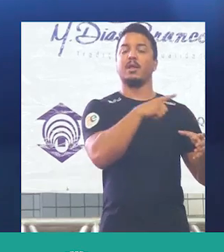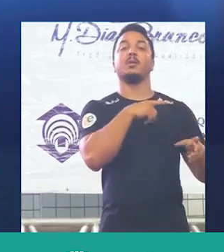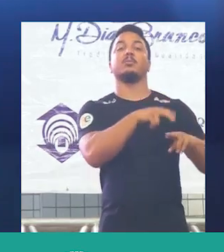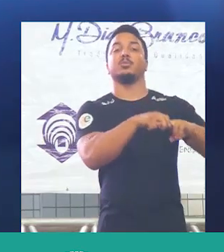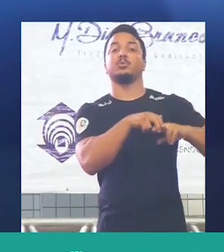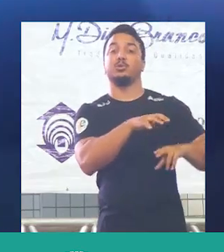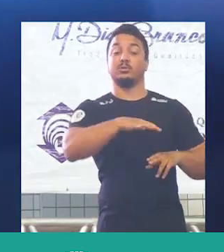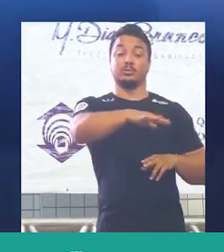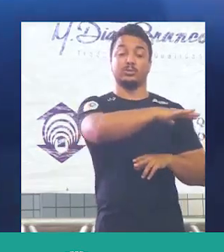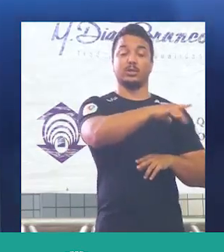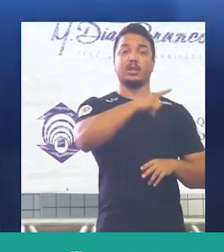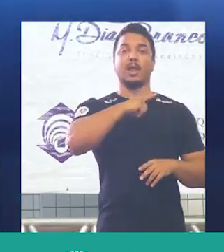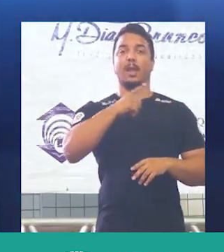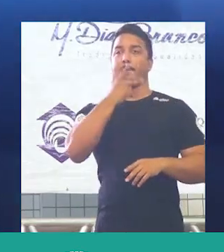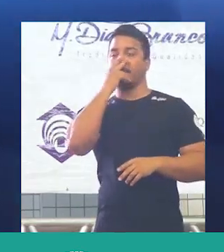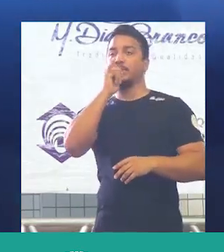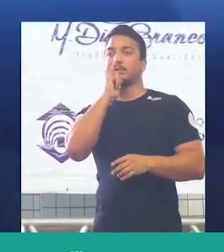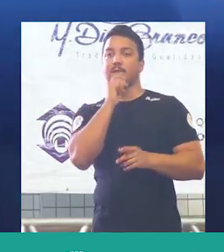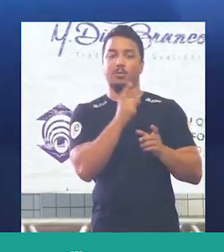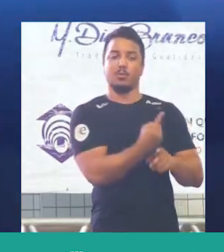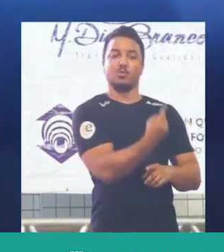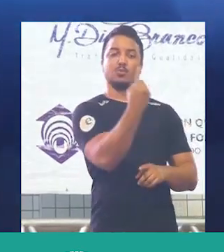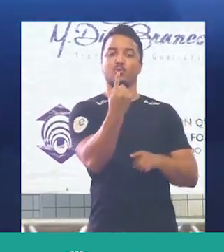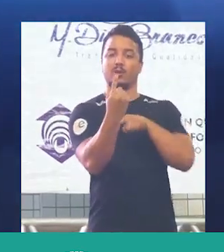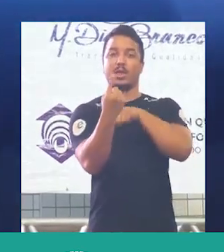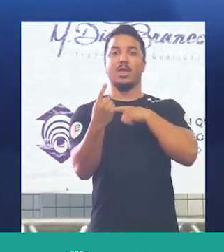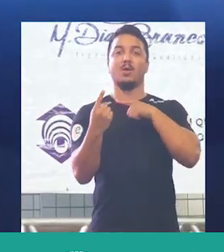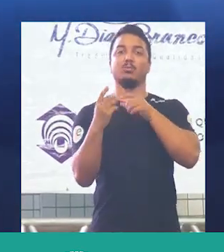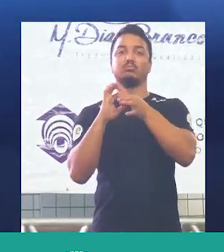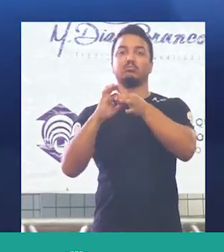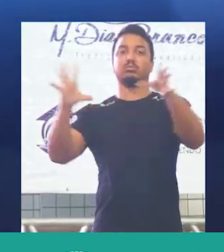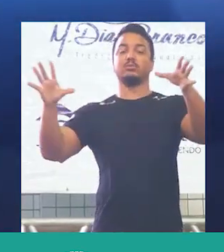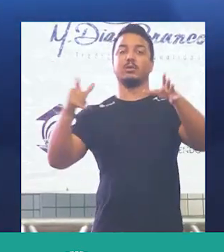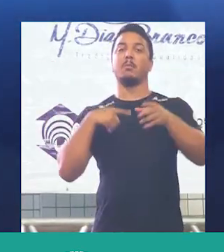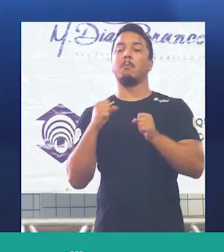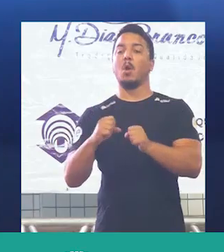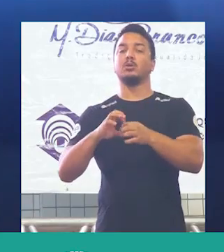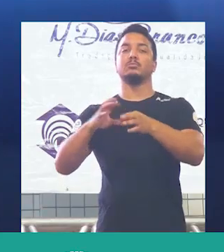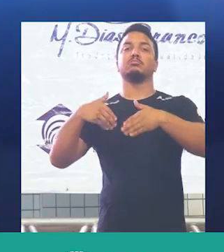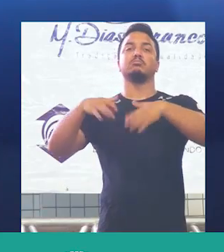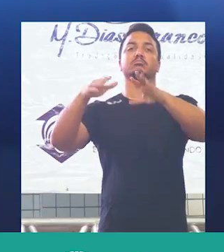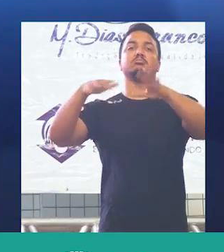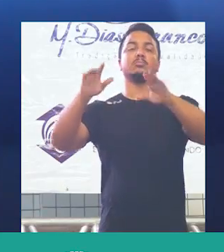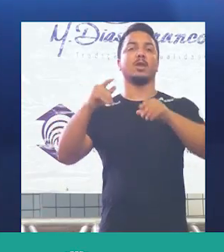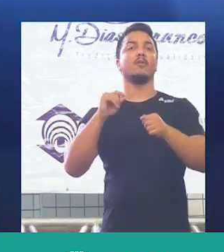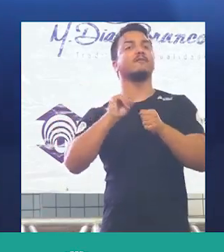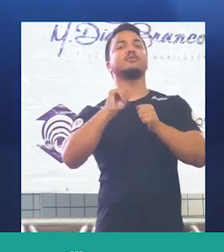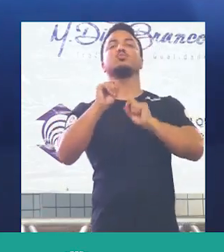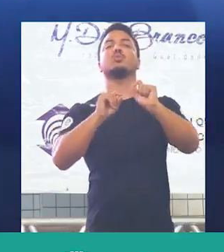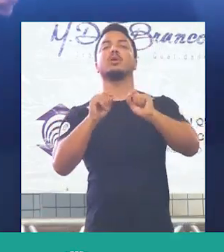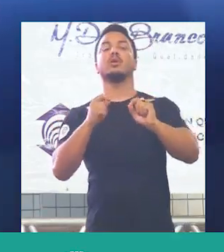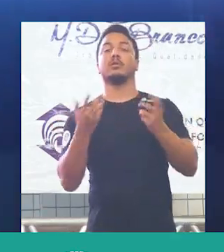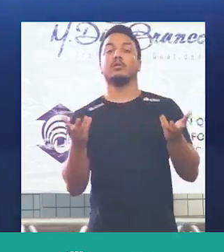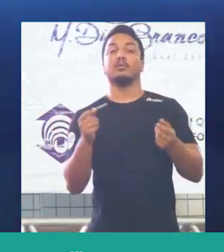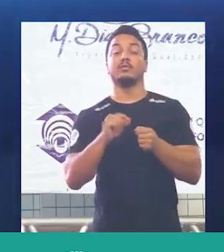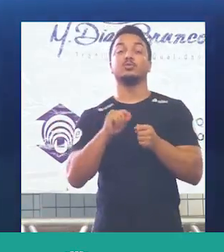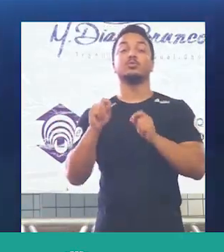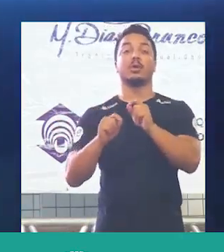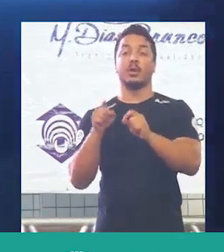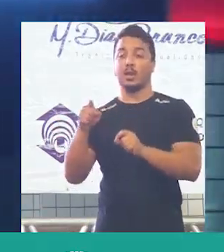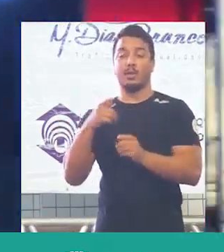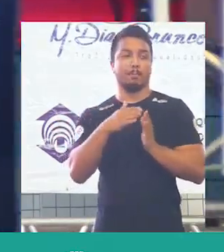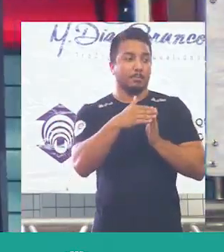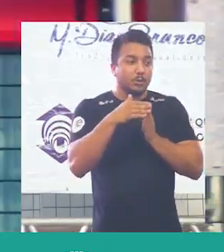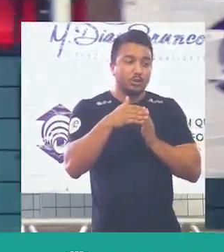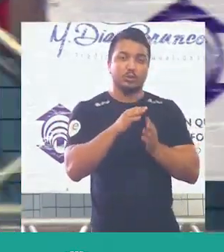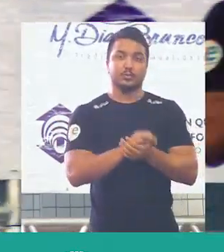forma, então, quando eu dava liberdade para o escravo, ele não tinha o que fazer na vida. Aí o que ele fazia? Ele